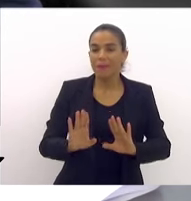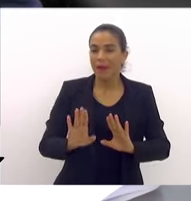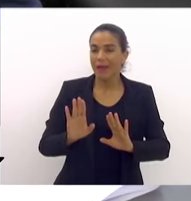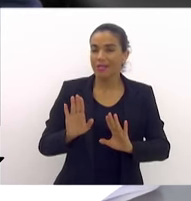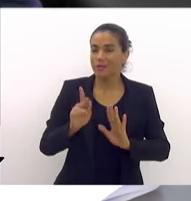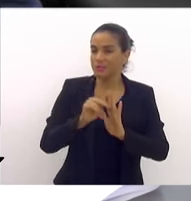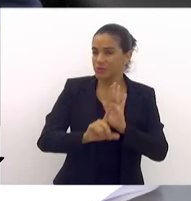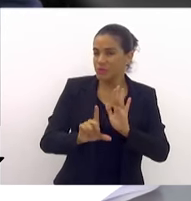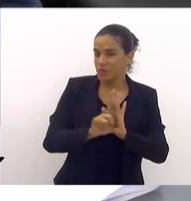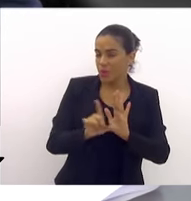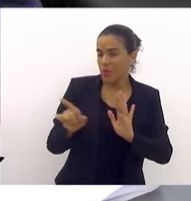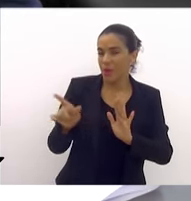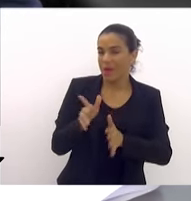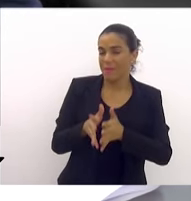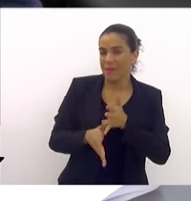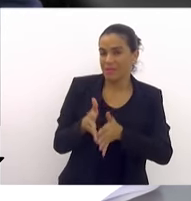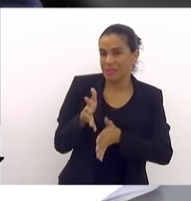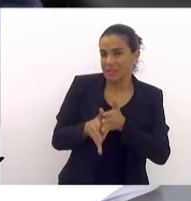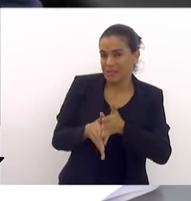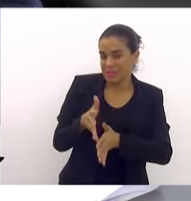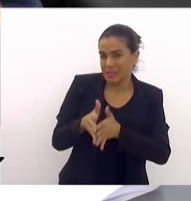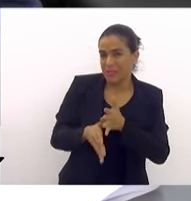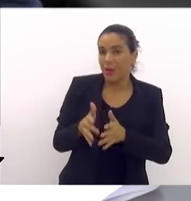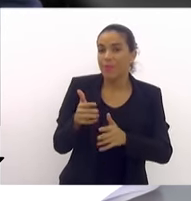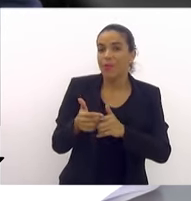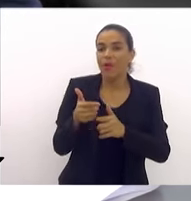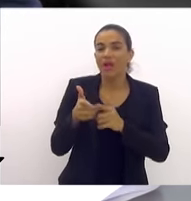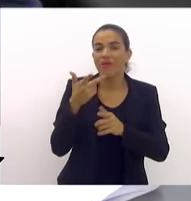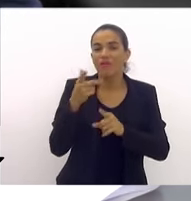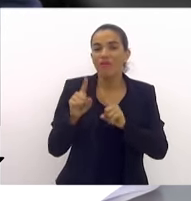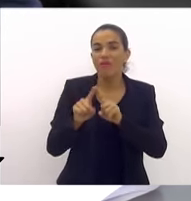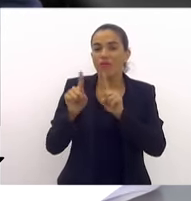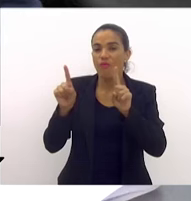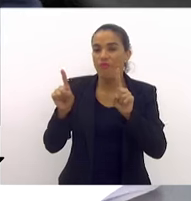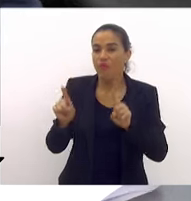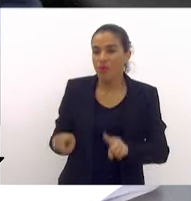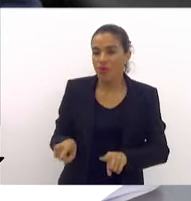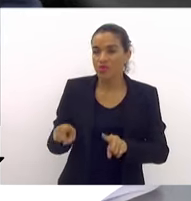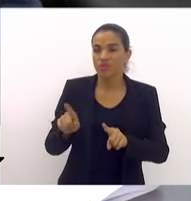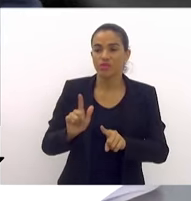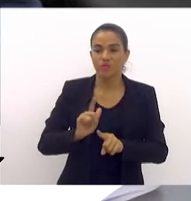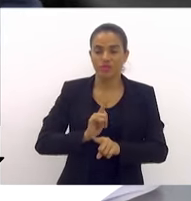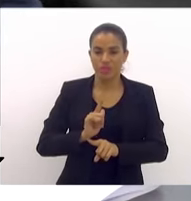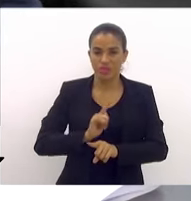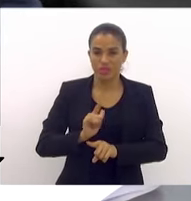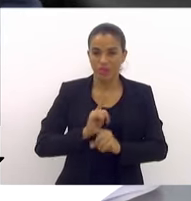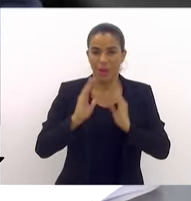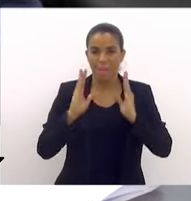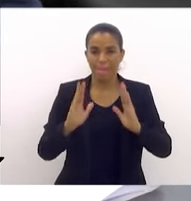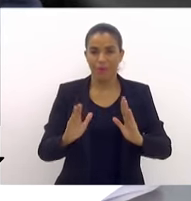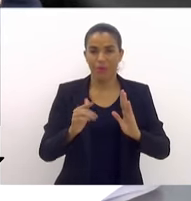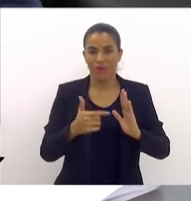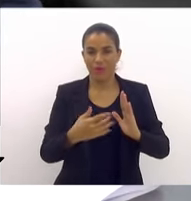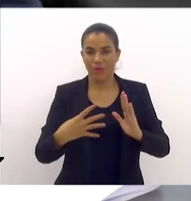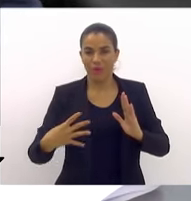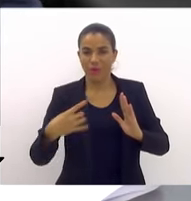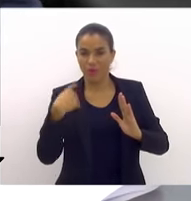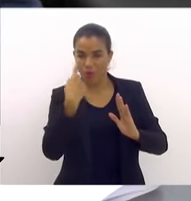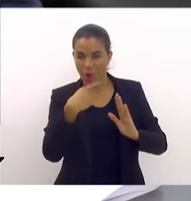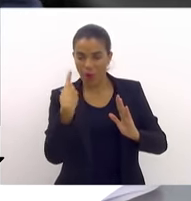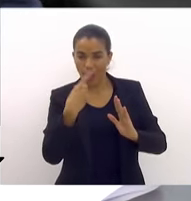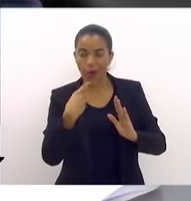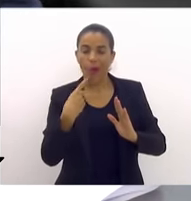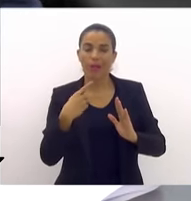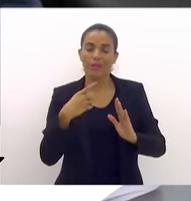mais complexo, né? Porque ela dizia que era o funcionário e tinha 20, 24 horas, certidão